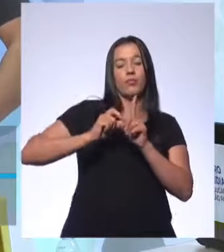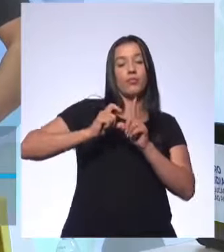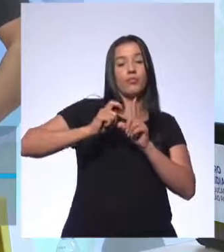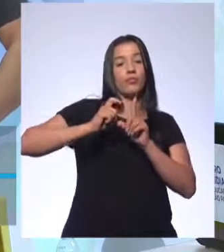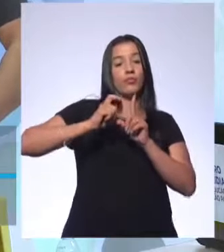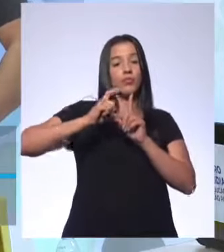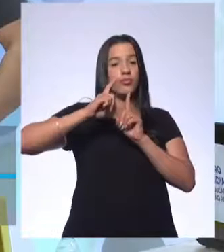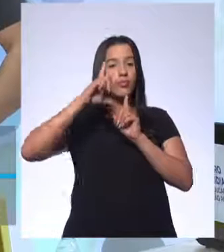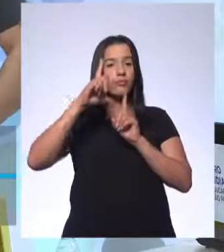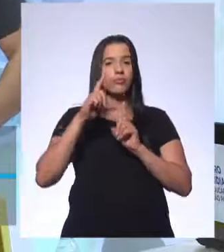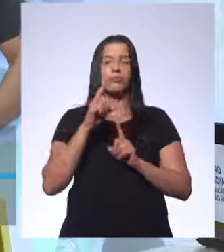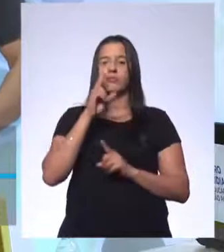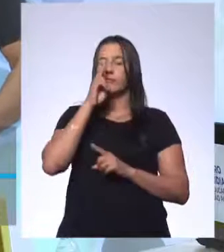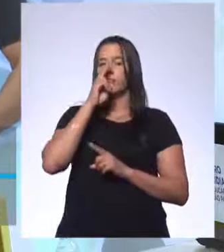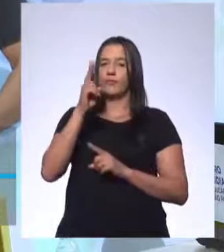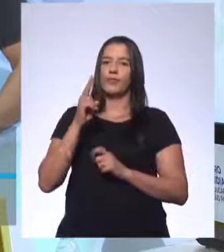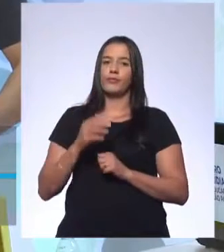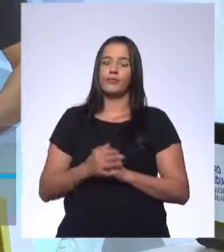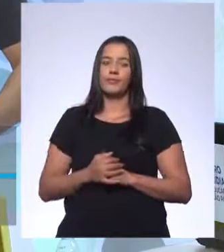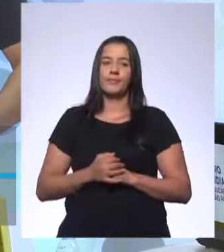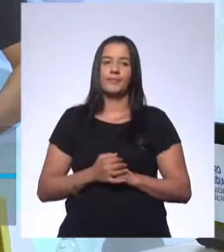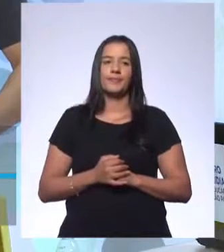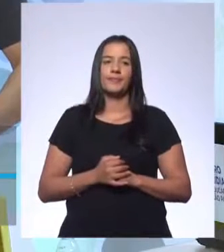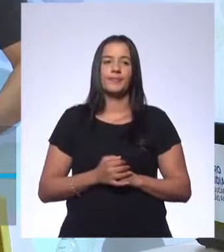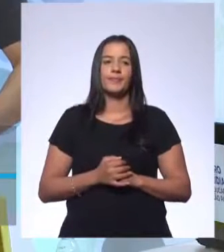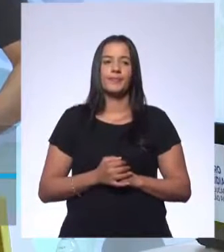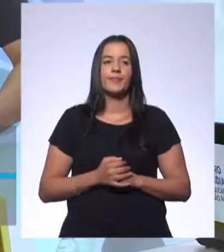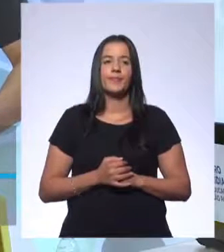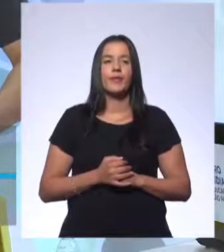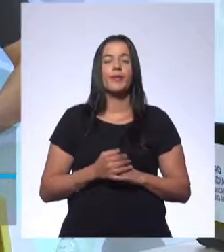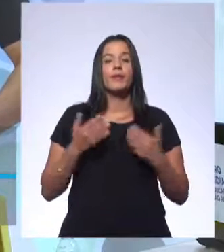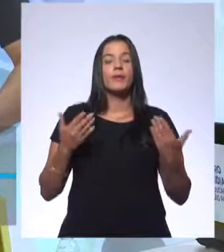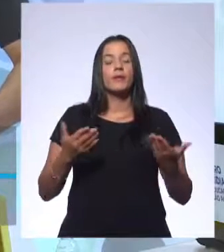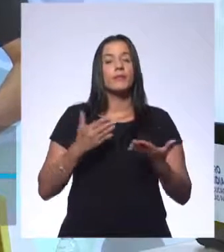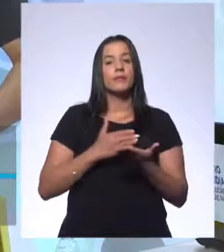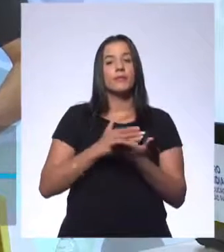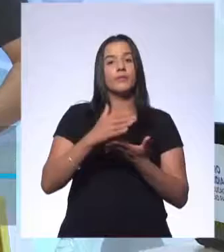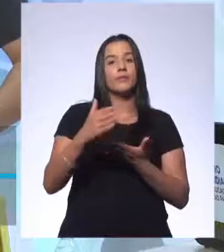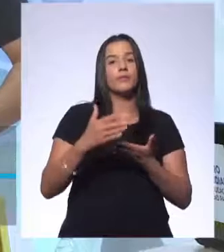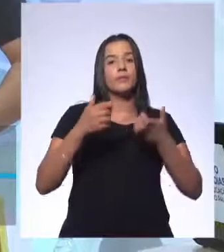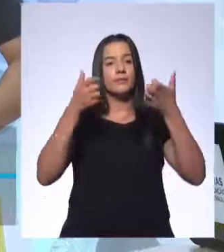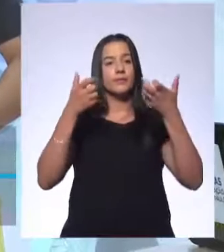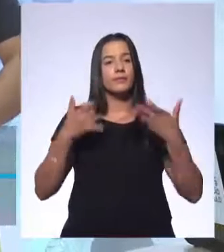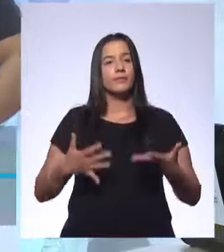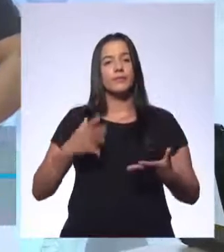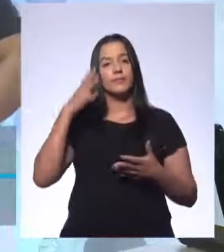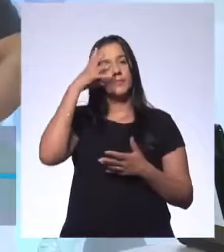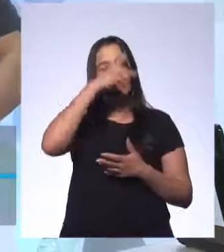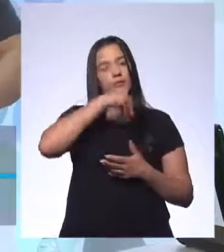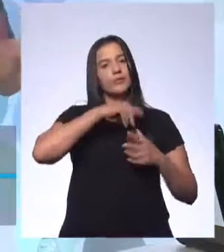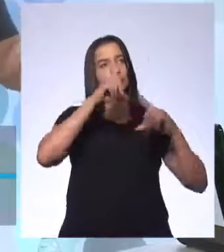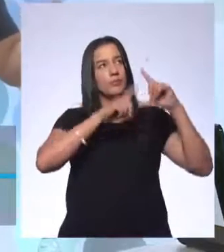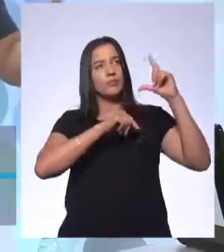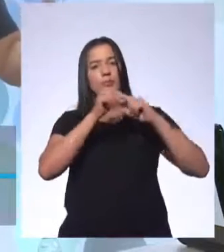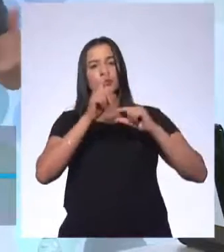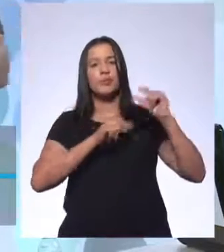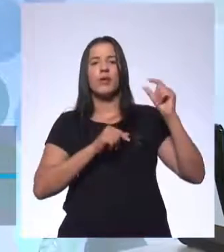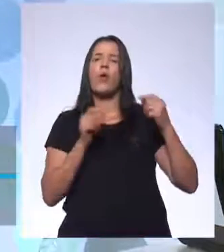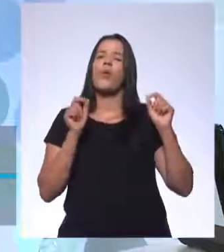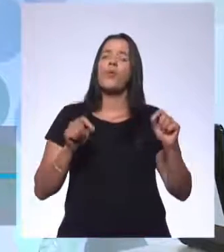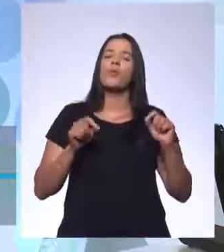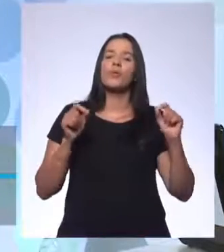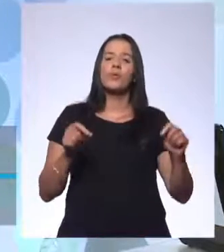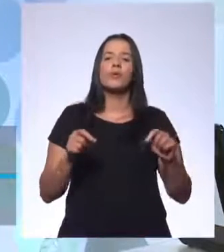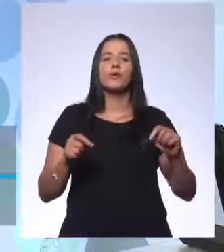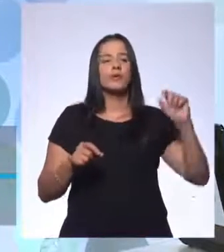é, para começo de conversa, a nossa introdução de hoje. Bonito isso, né? Como a estrela funciona. Agora, o que é uma estrela? A gente